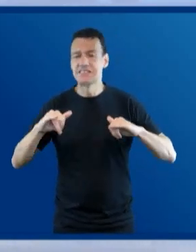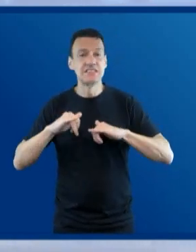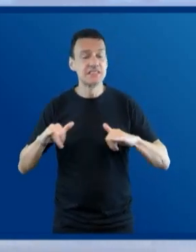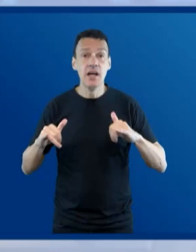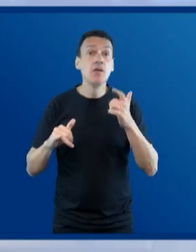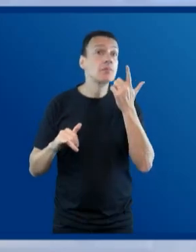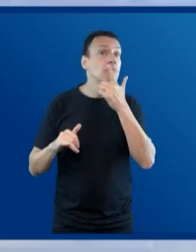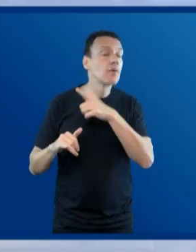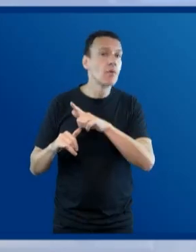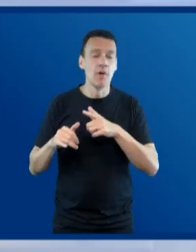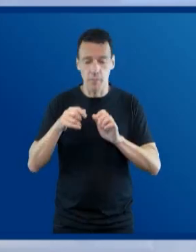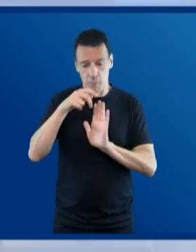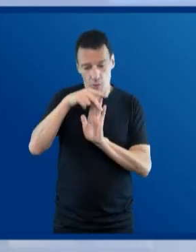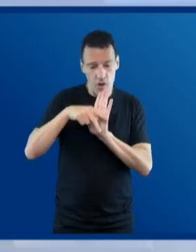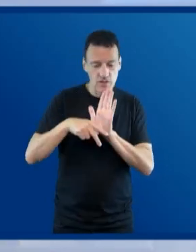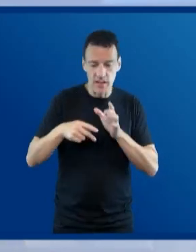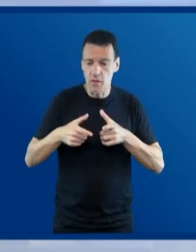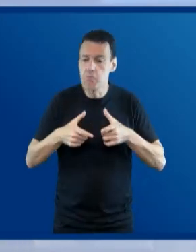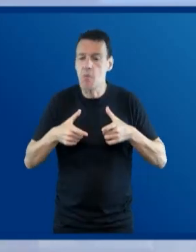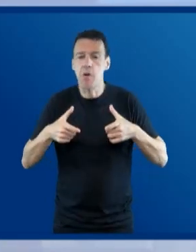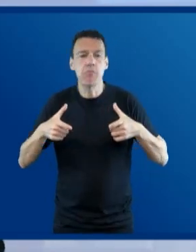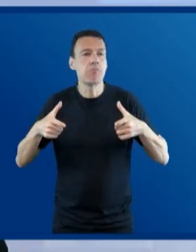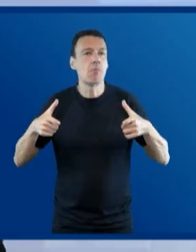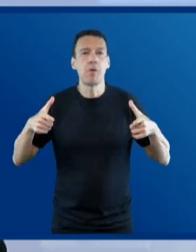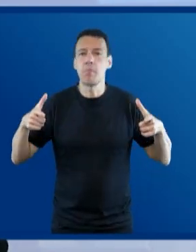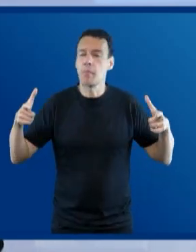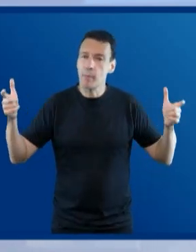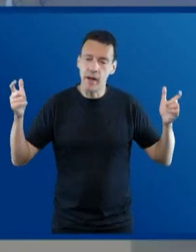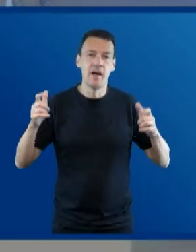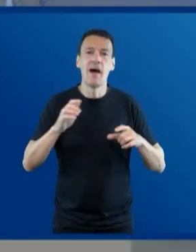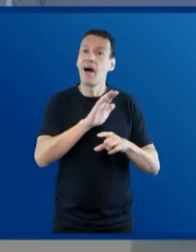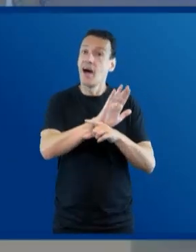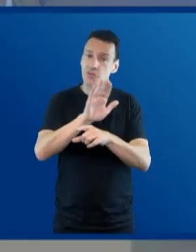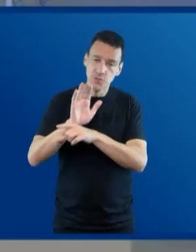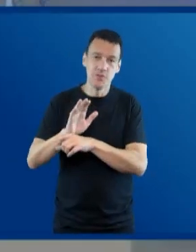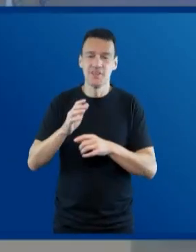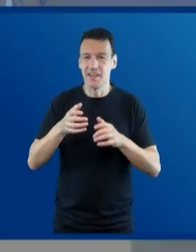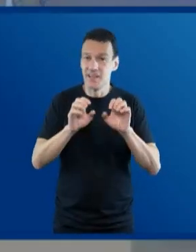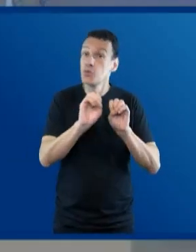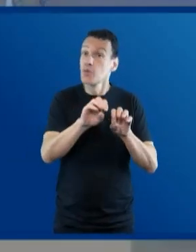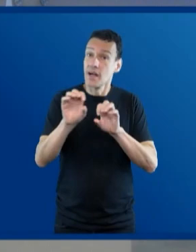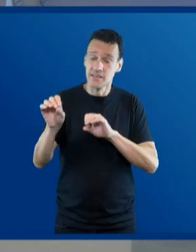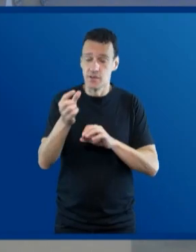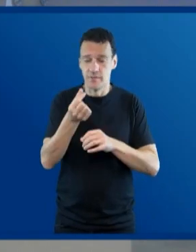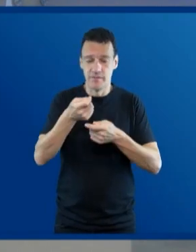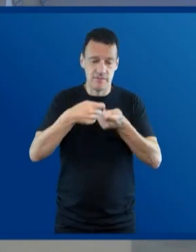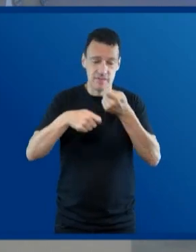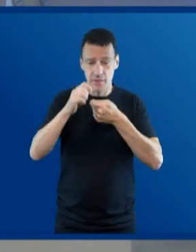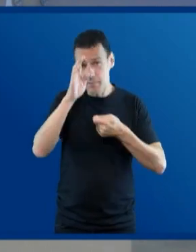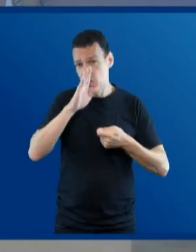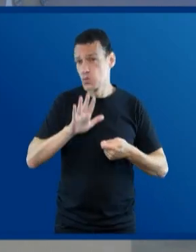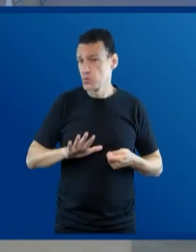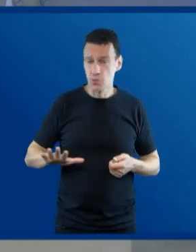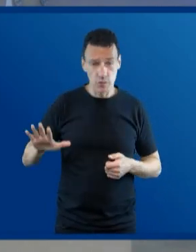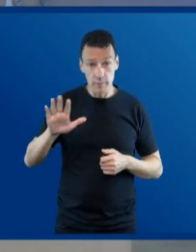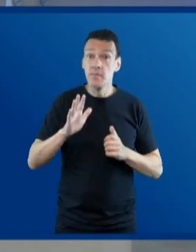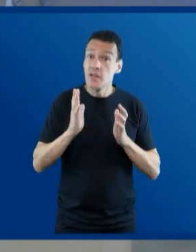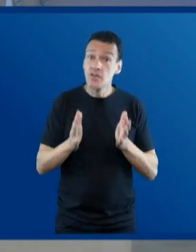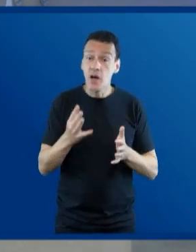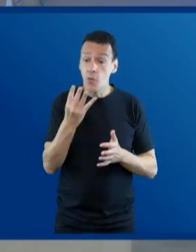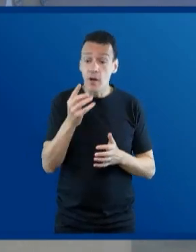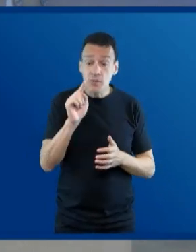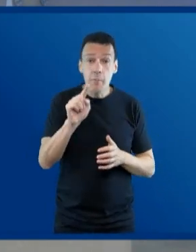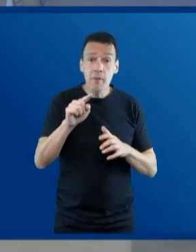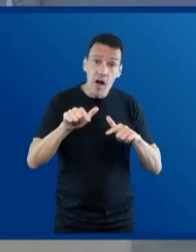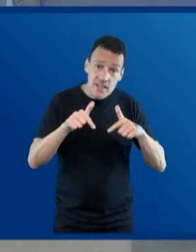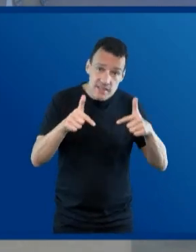esse projeto de levar a educação financeira pelo Brasil. Então, a gente já está falando em mais de 4 mil ações e eventos